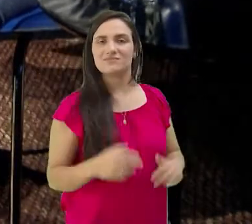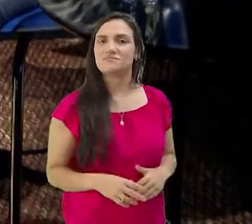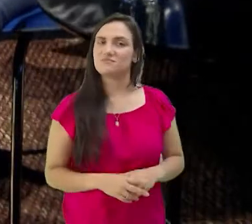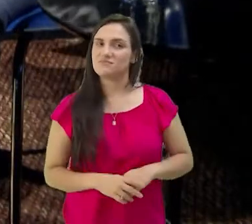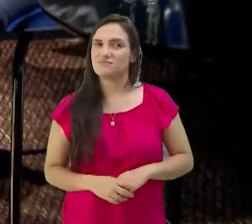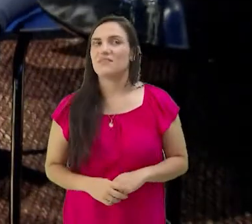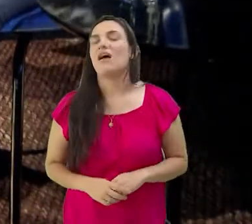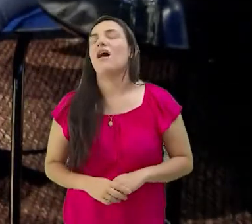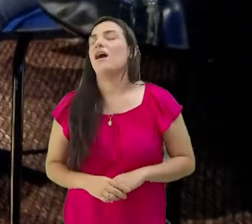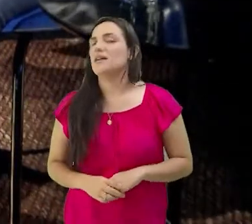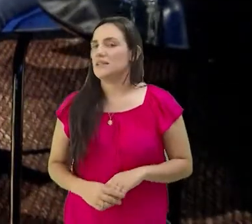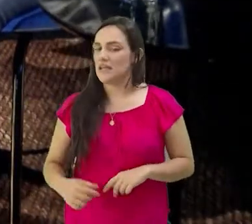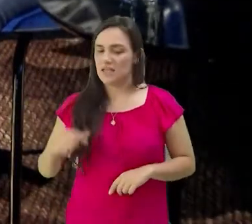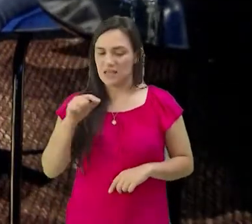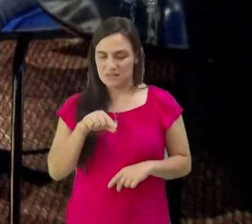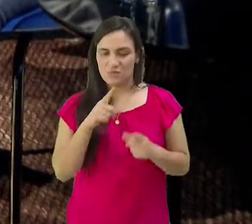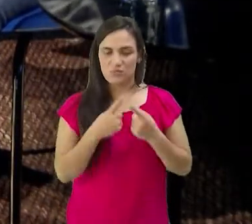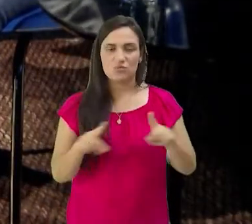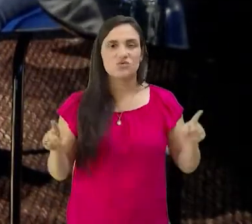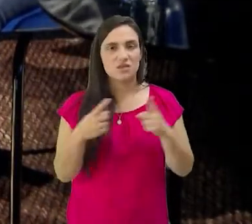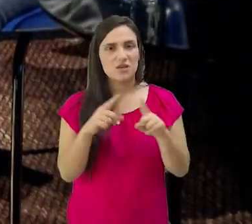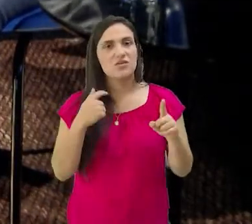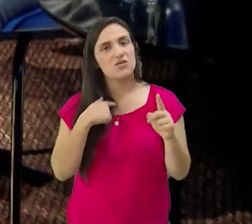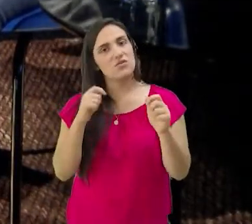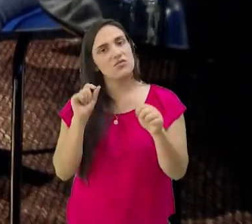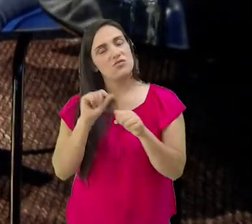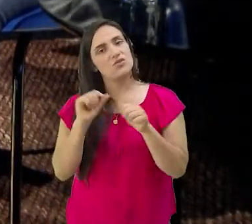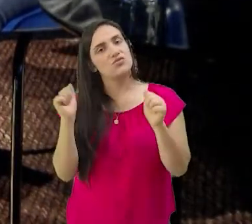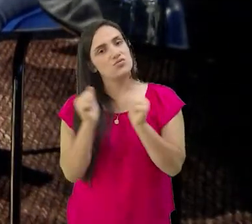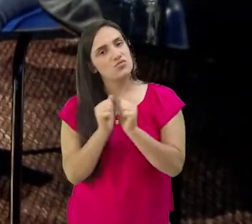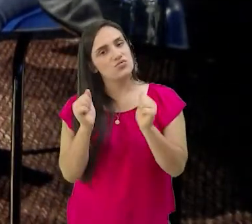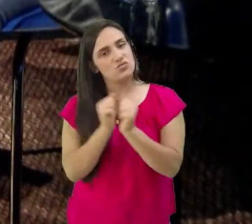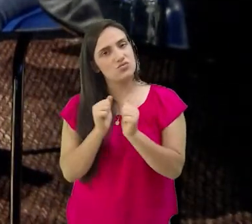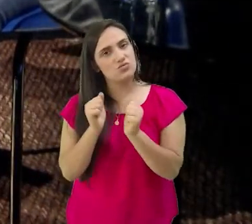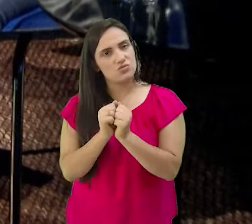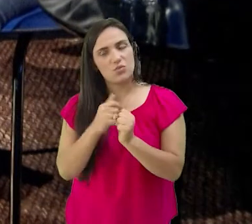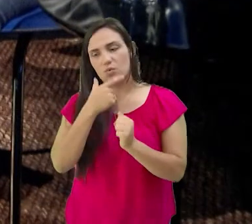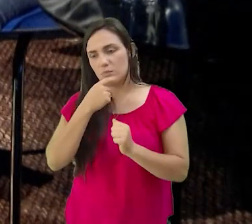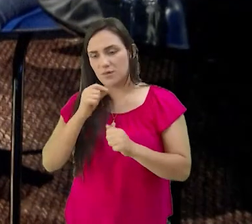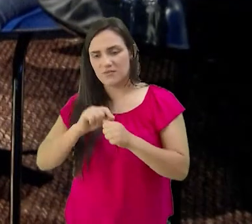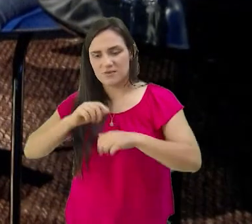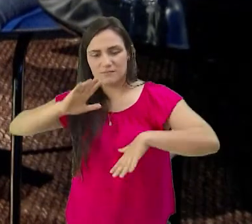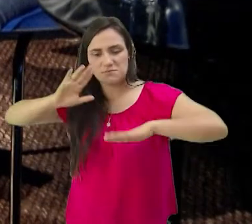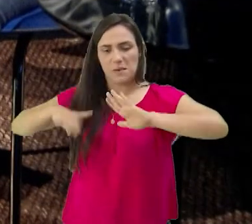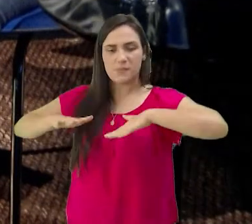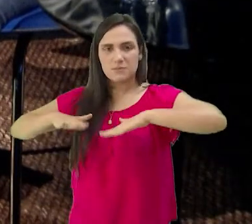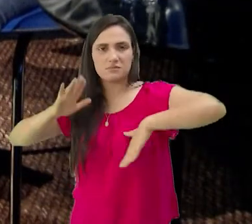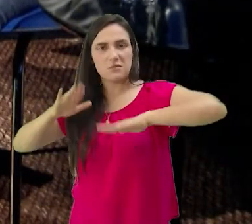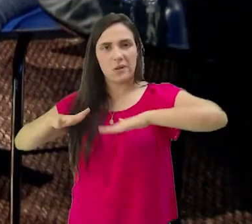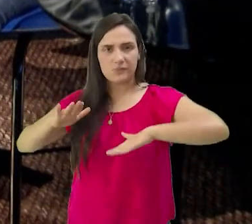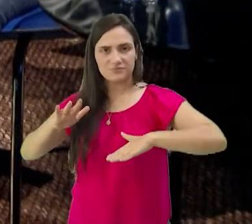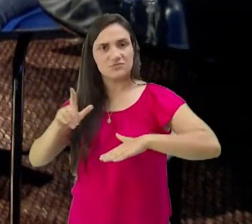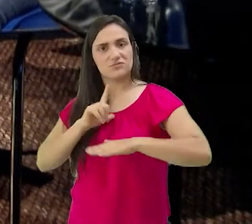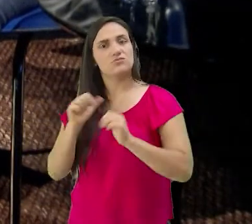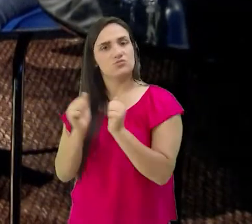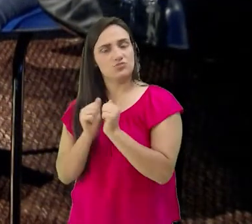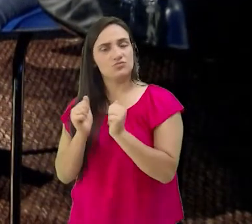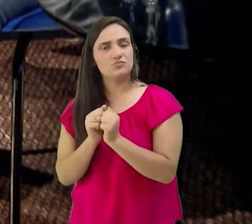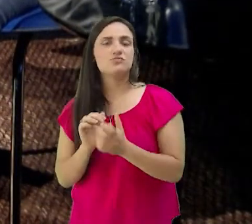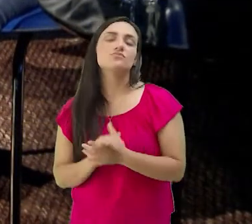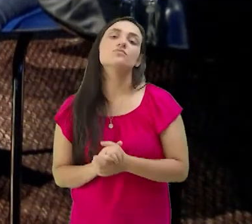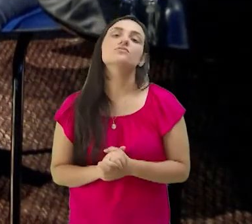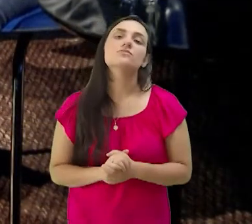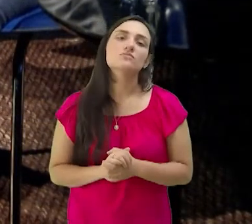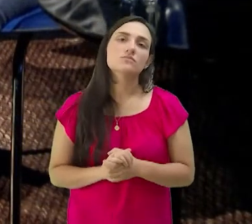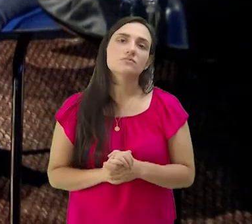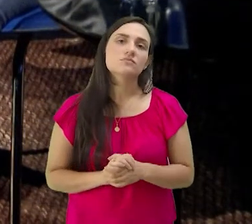vai. Essa música eu fiz ela com o Orlando da Gaita, que era percussionista também,